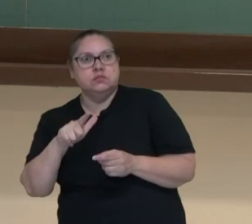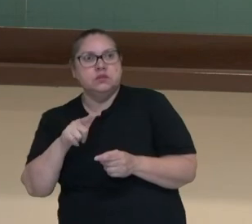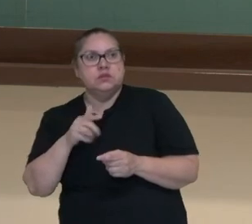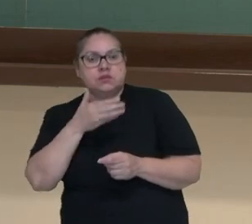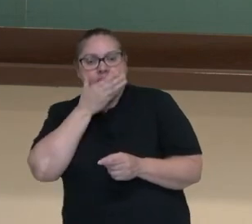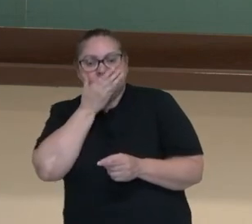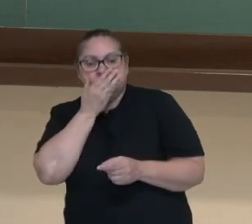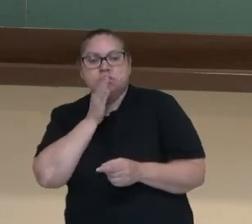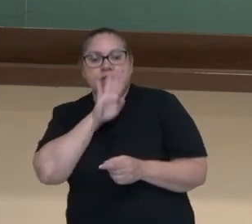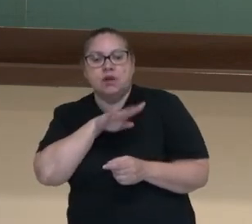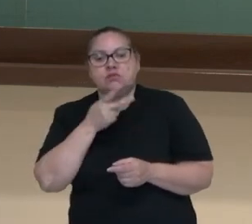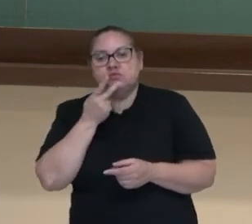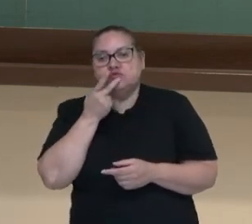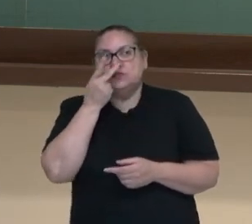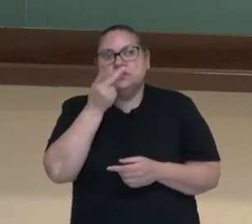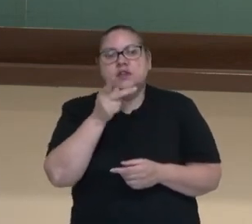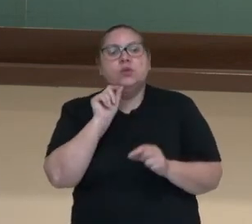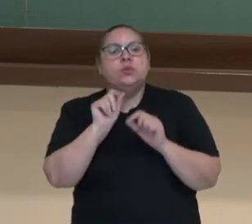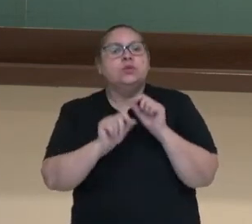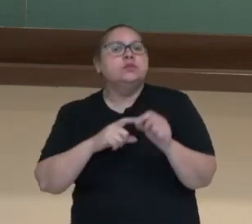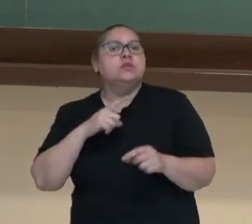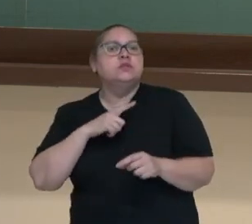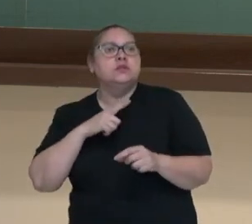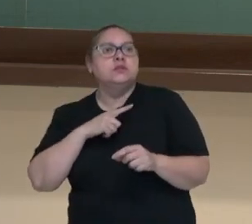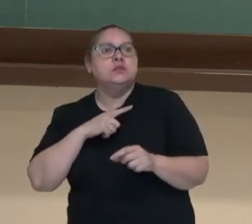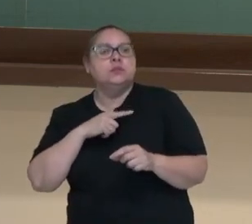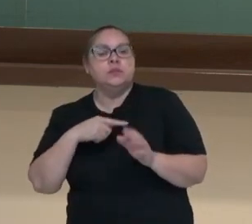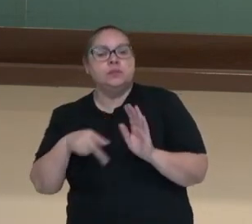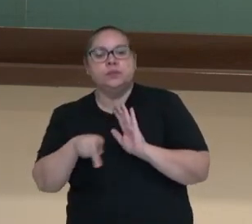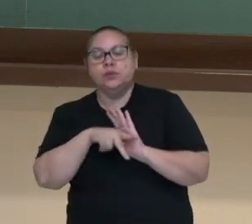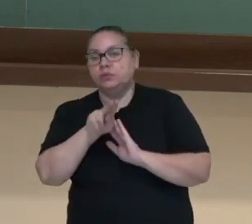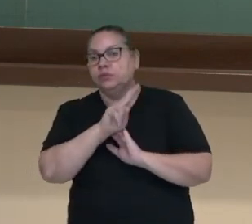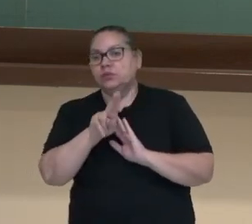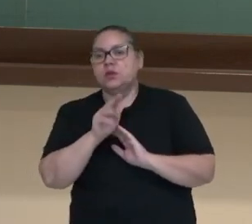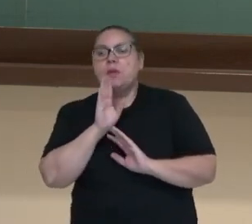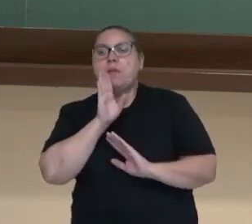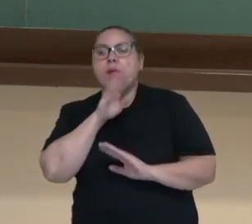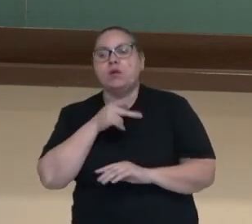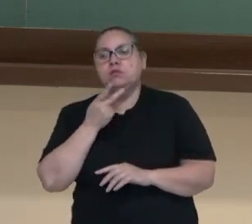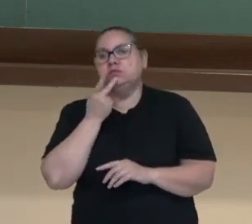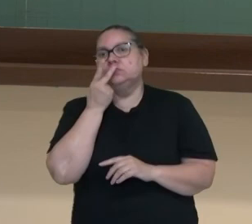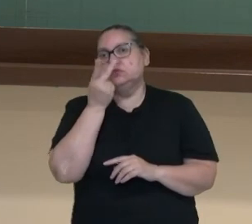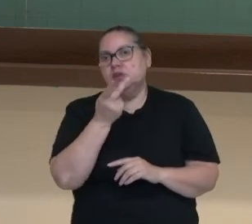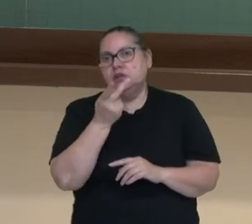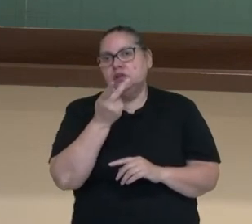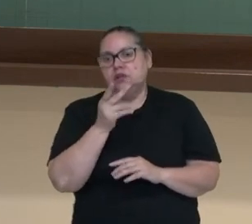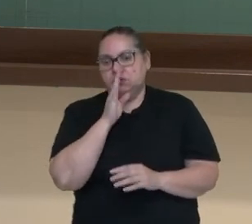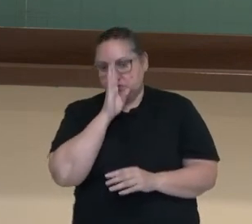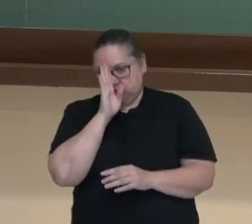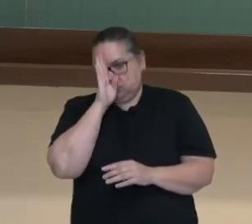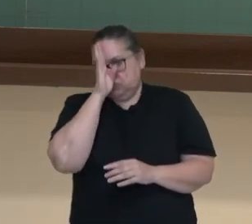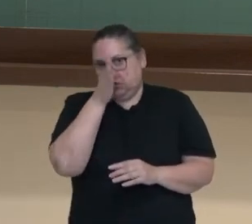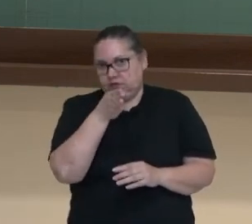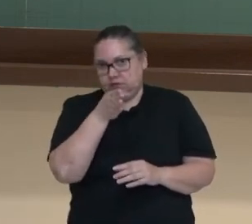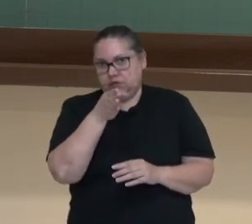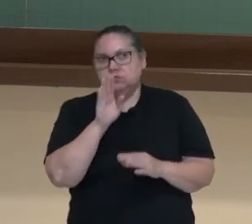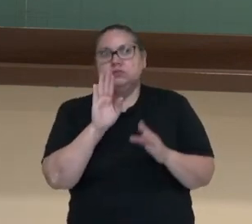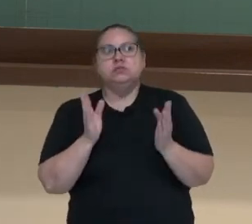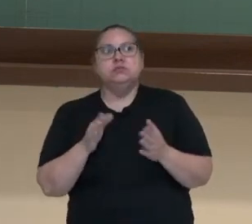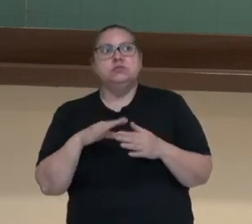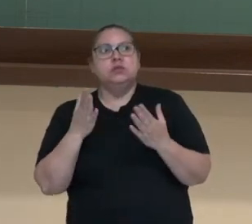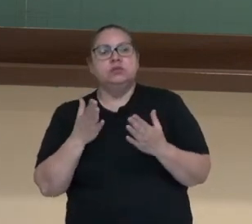de maldizer, o que nós temos? Como o próprio nome diz, maldizer, ela é direta.